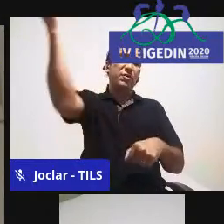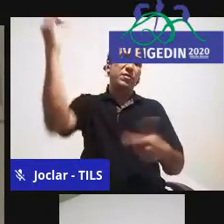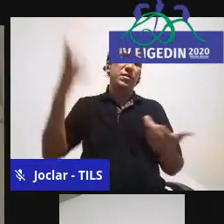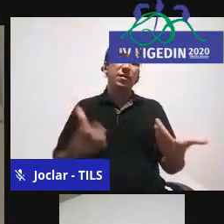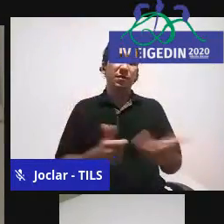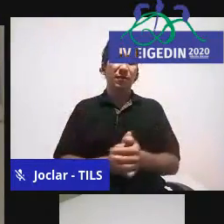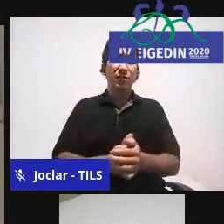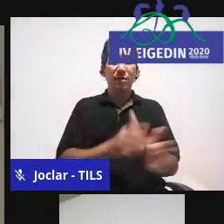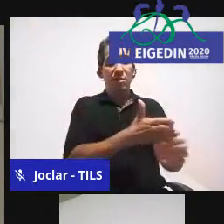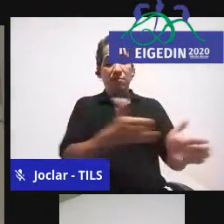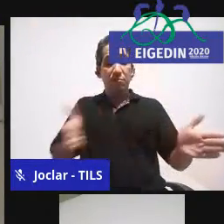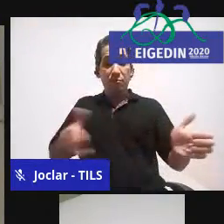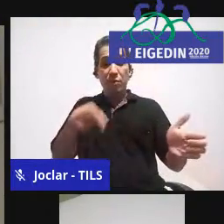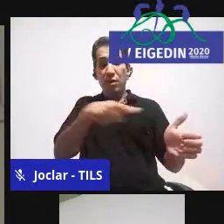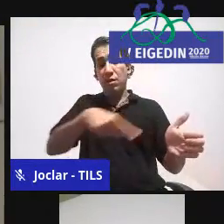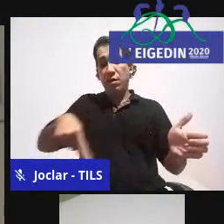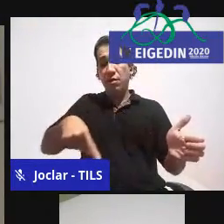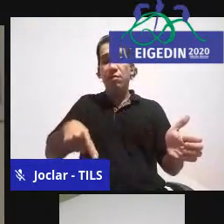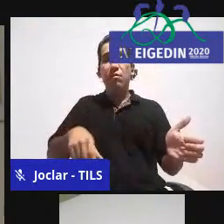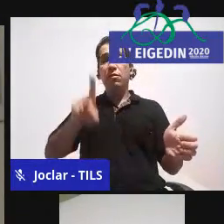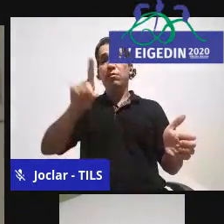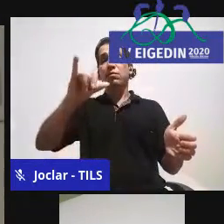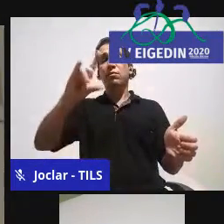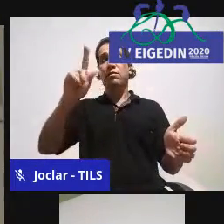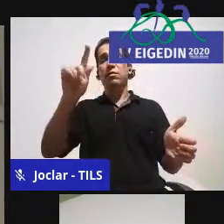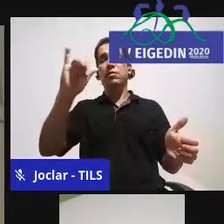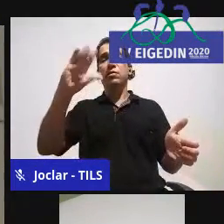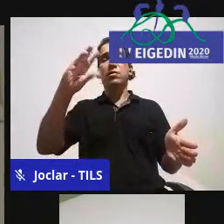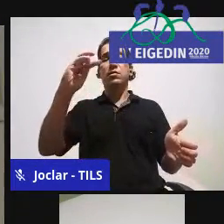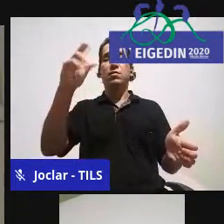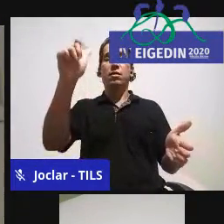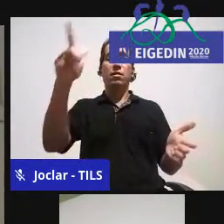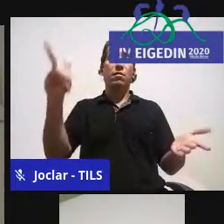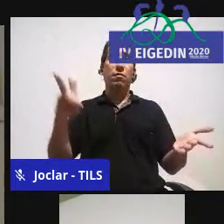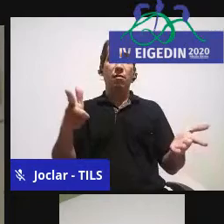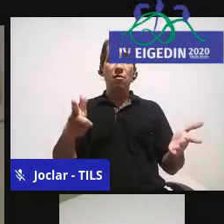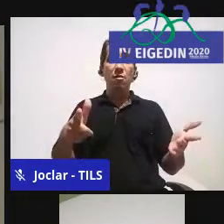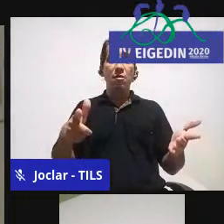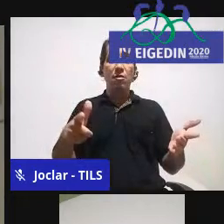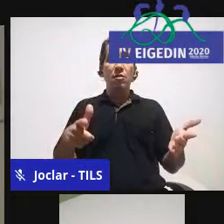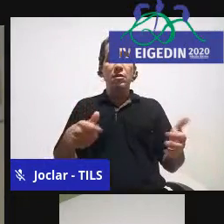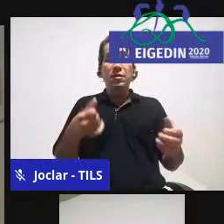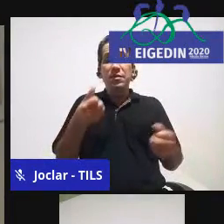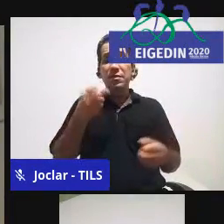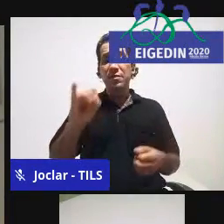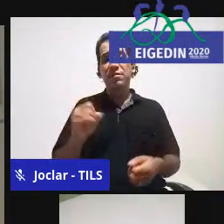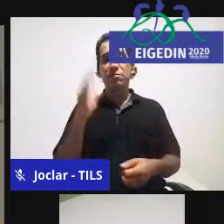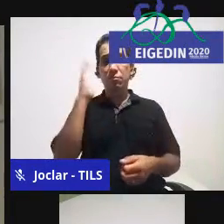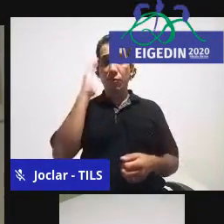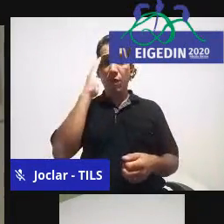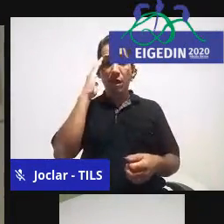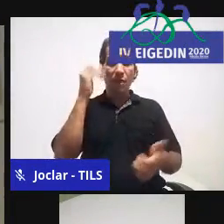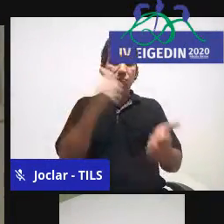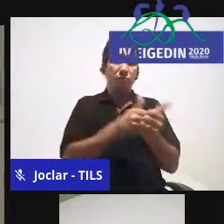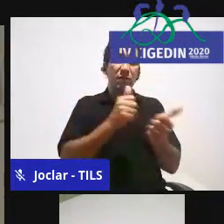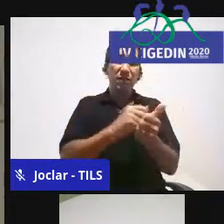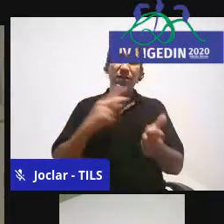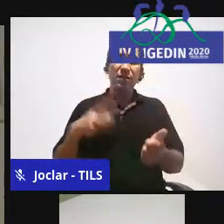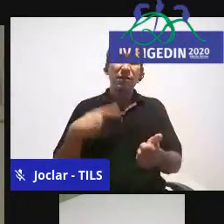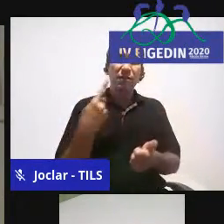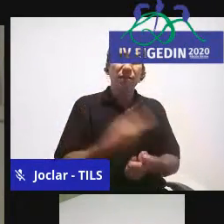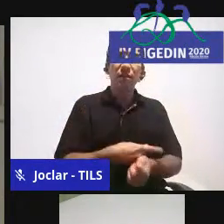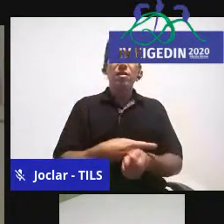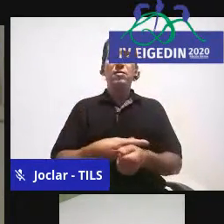fazer melhor do que nós. Saber pensar é a capacidade que nós temos de intuir, de ter